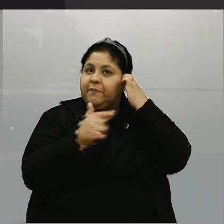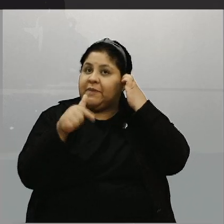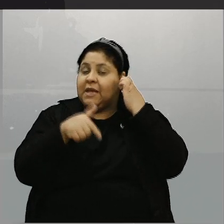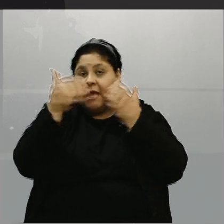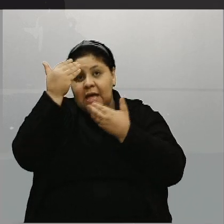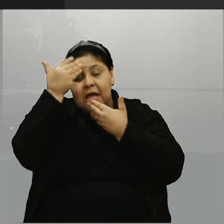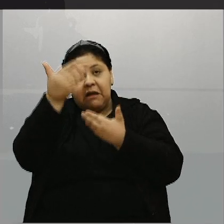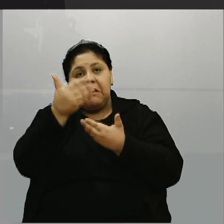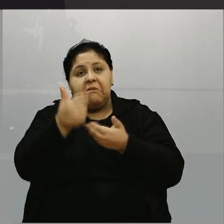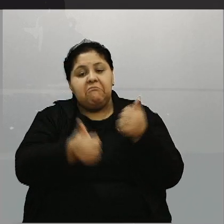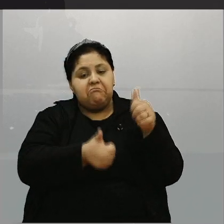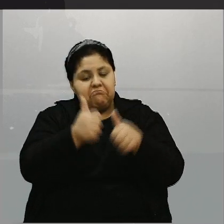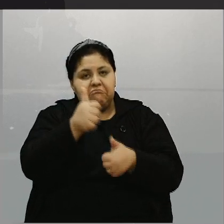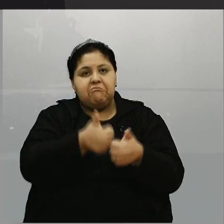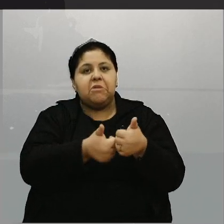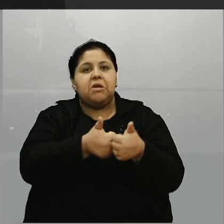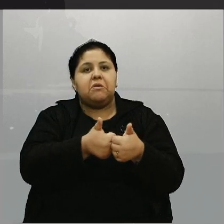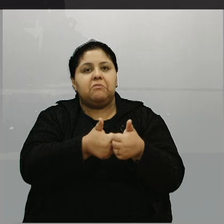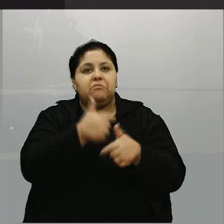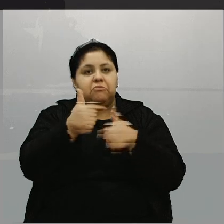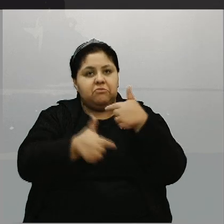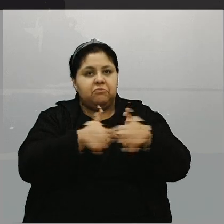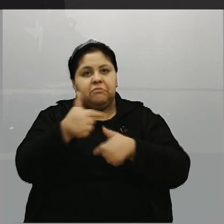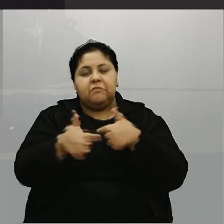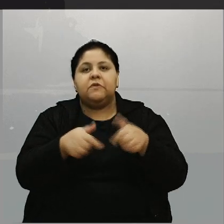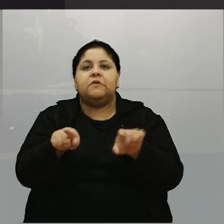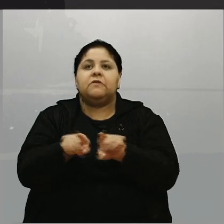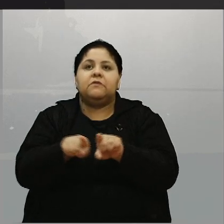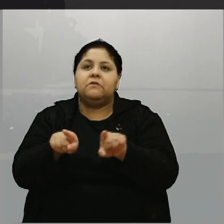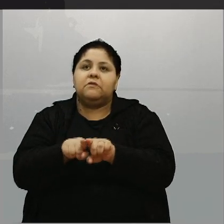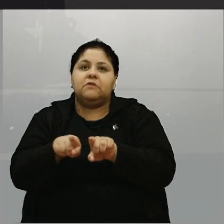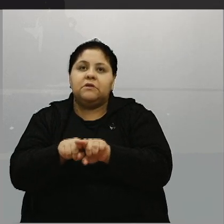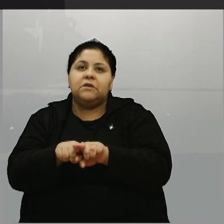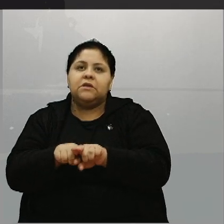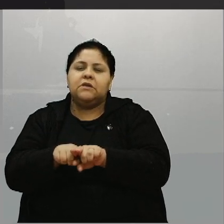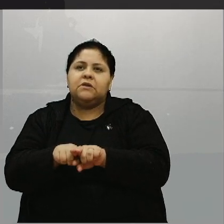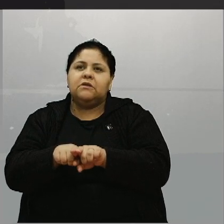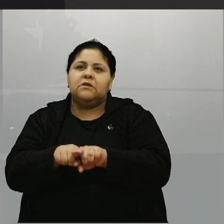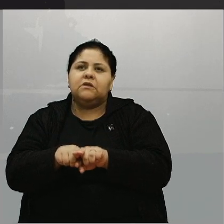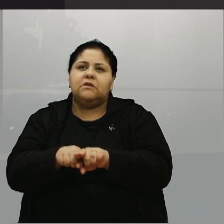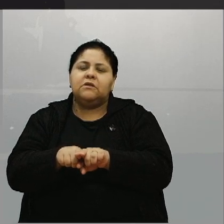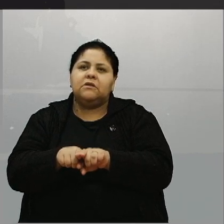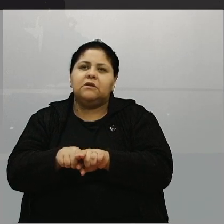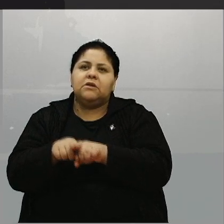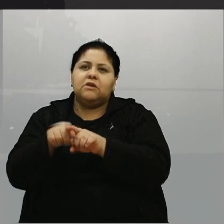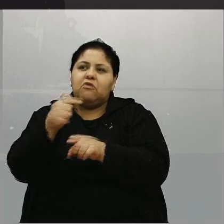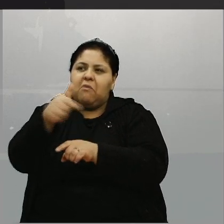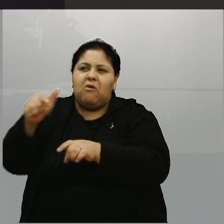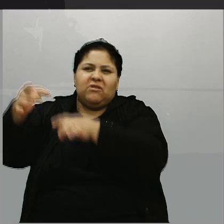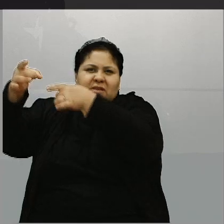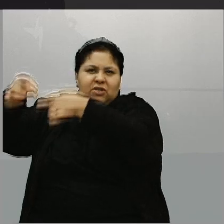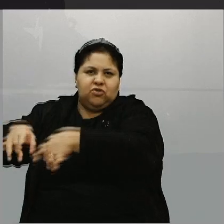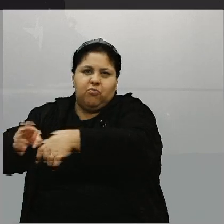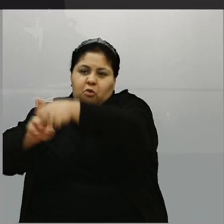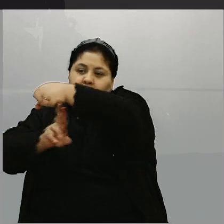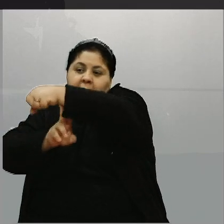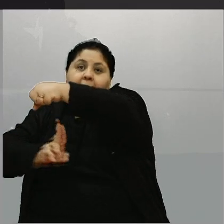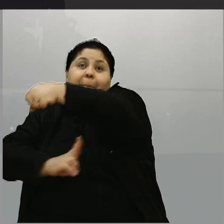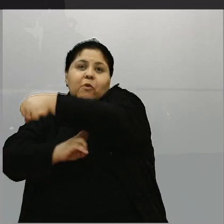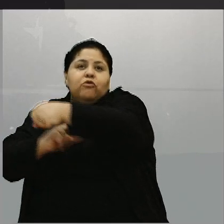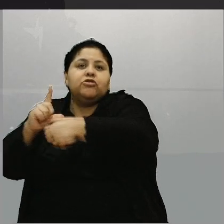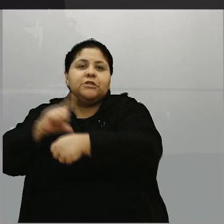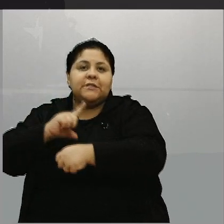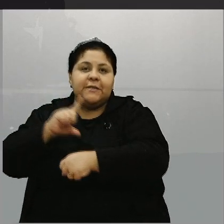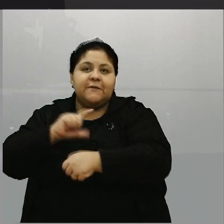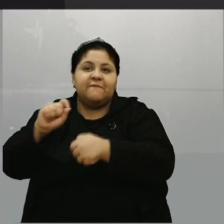a qualidade da obra que foi feita. Agora tem ainda lá aquela dos coelhos, que sobrou lá no meio a ponte, e tem que fazer as